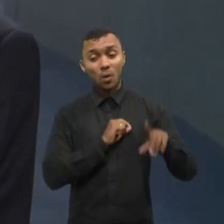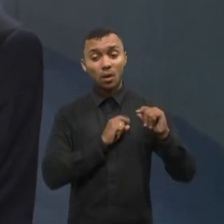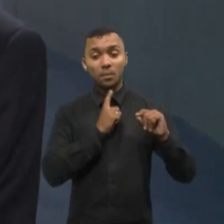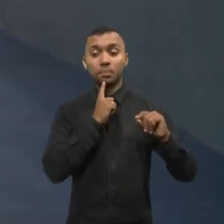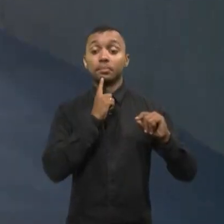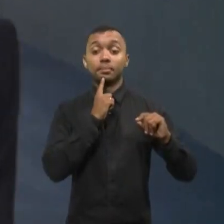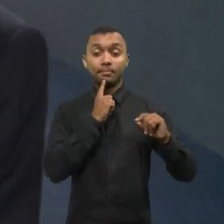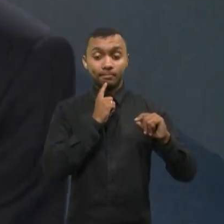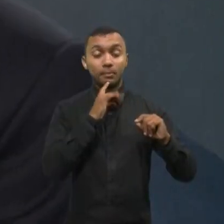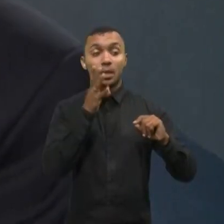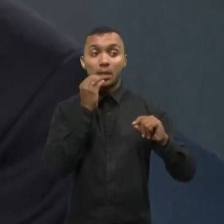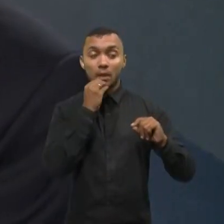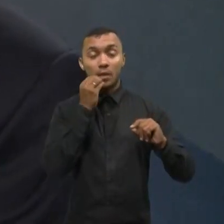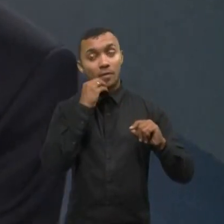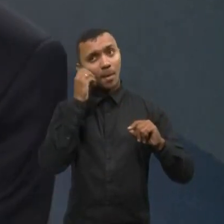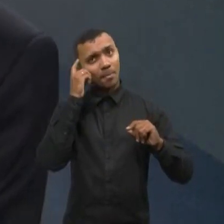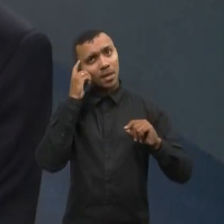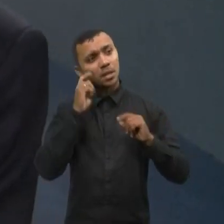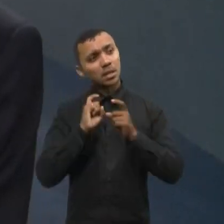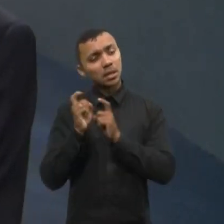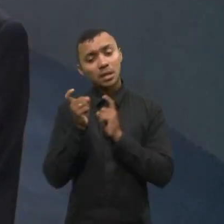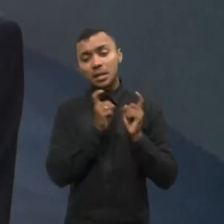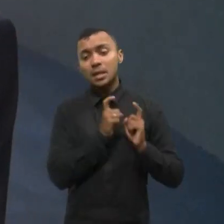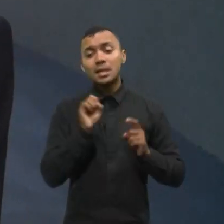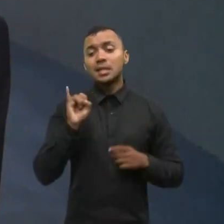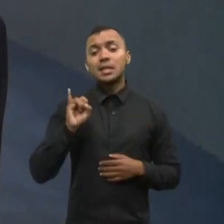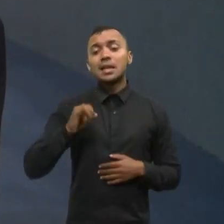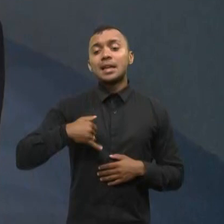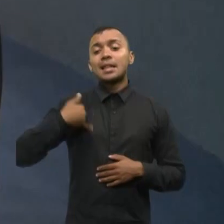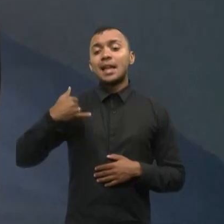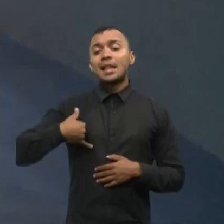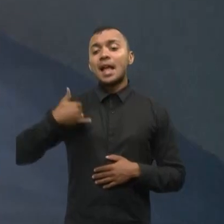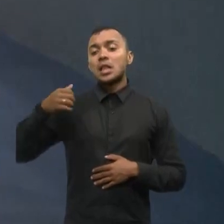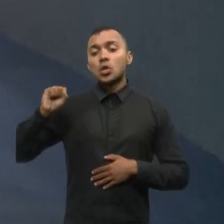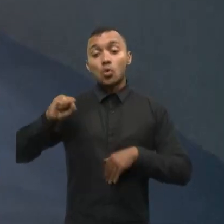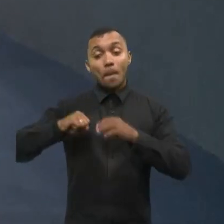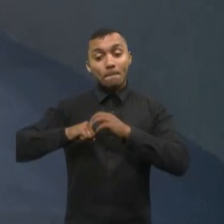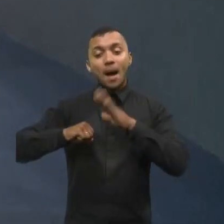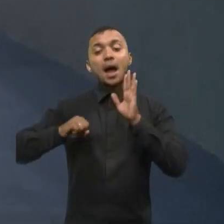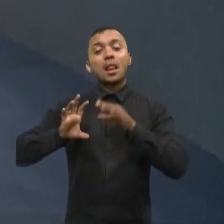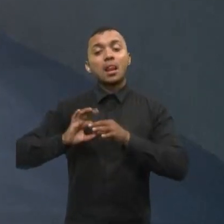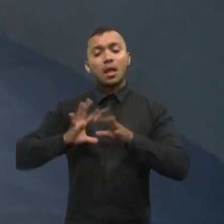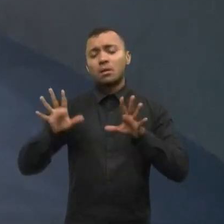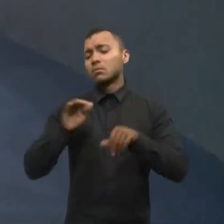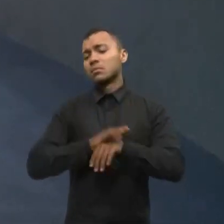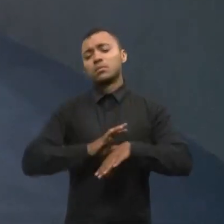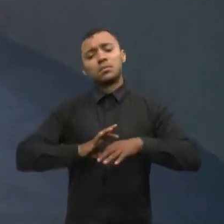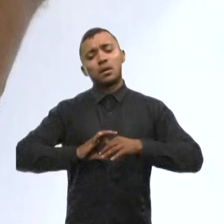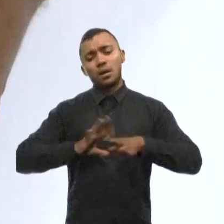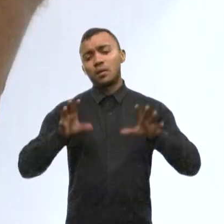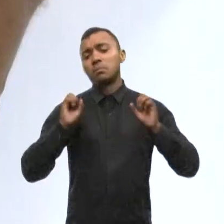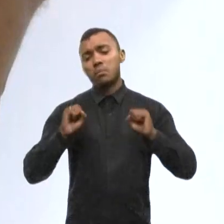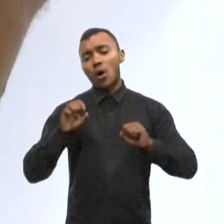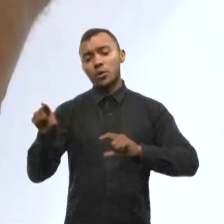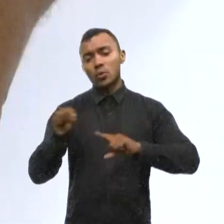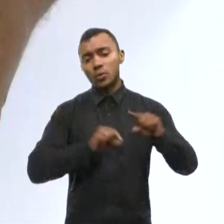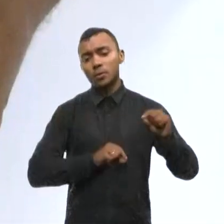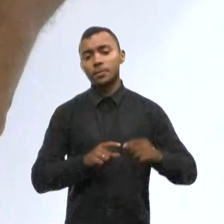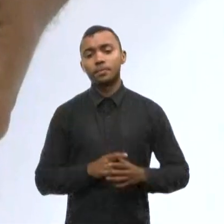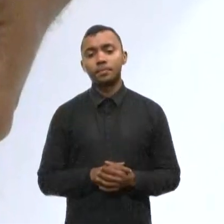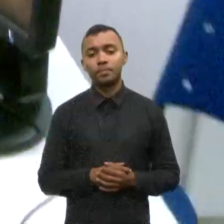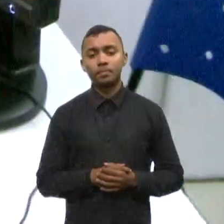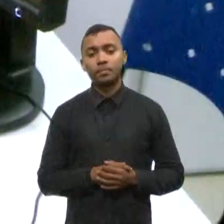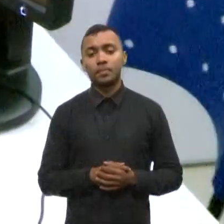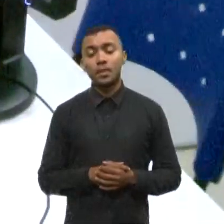precipitada. Quando a pessoa alcançar a sua maioridade, a sua independência, vai tomar a decisão que quiser. O acompanhamento de